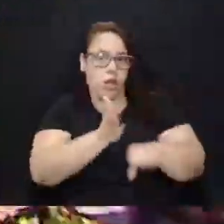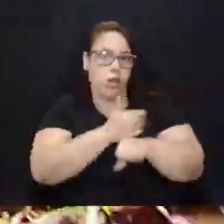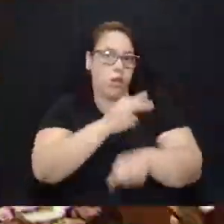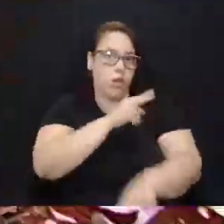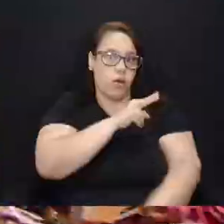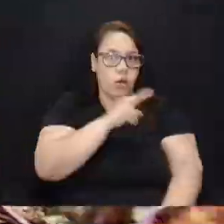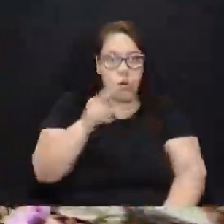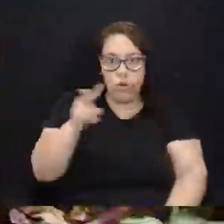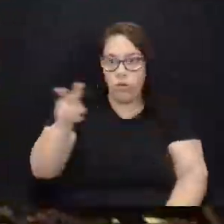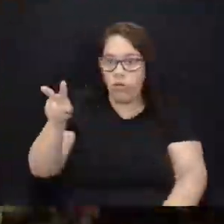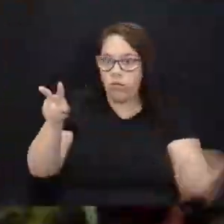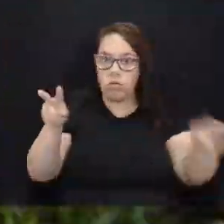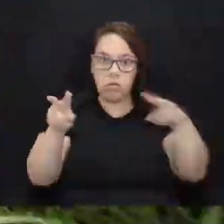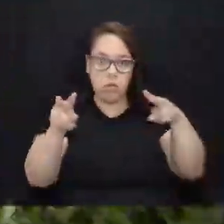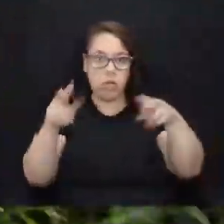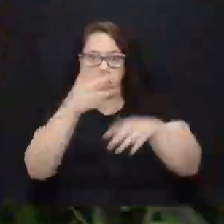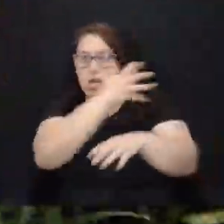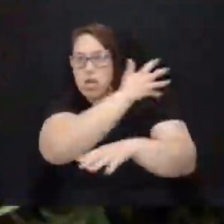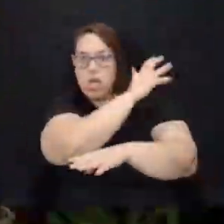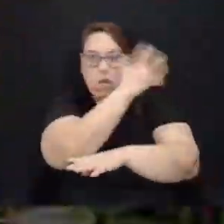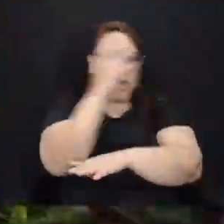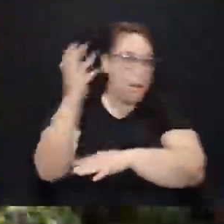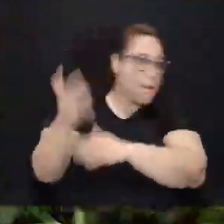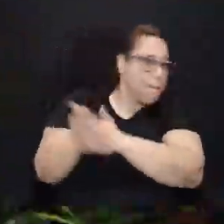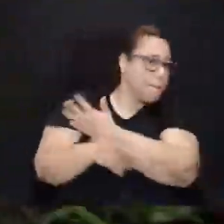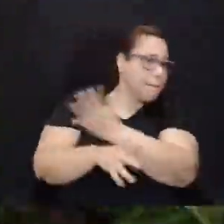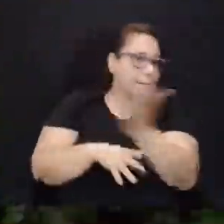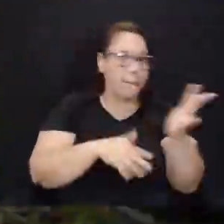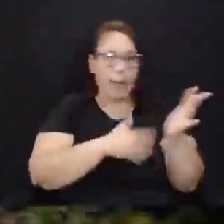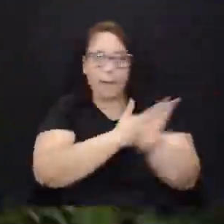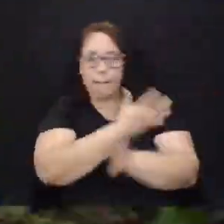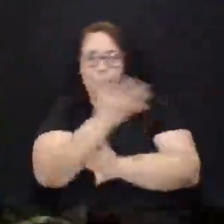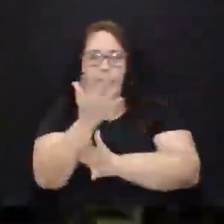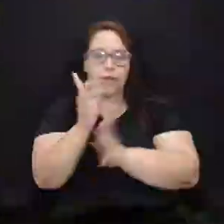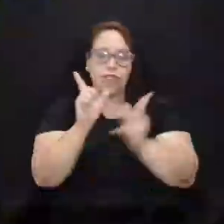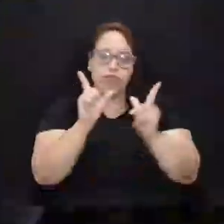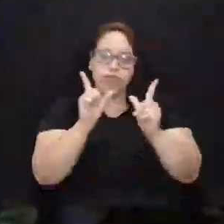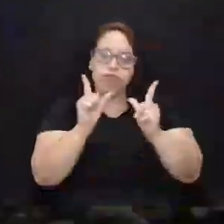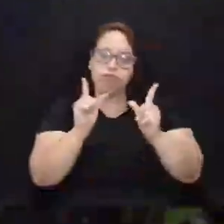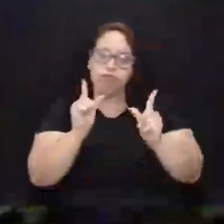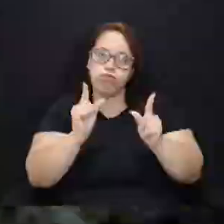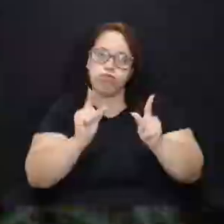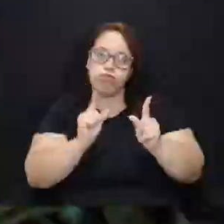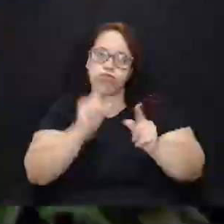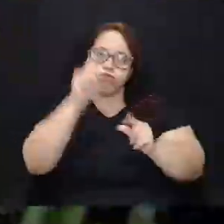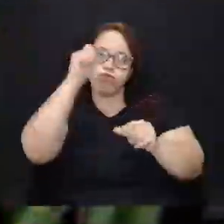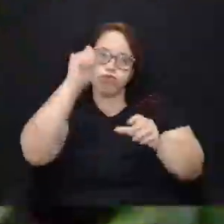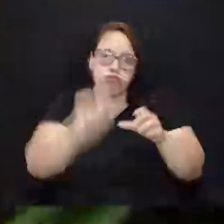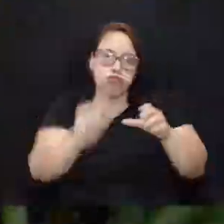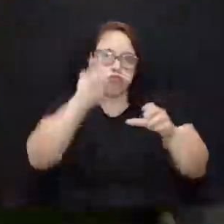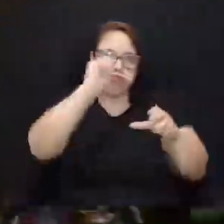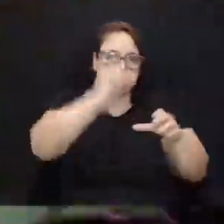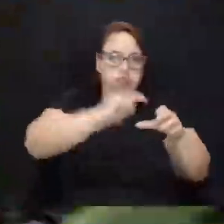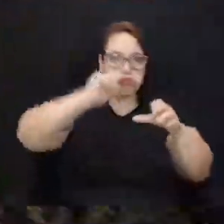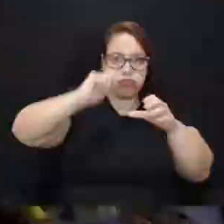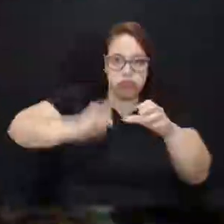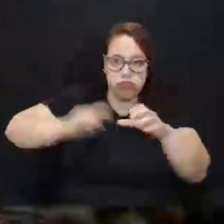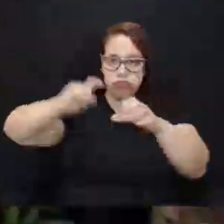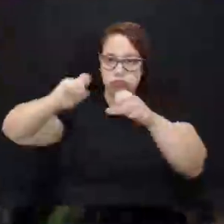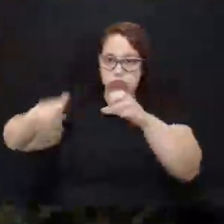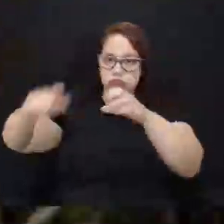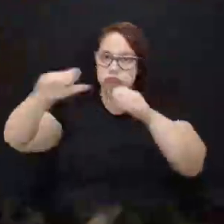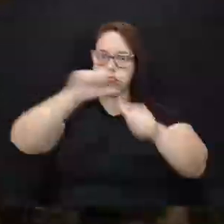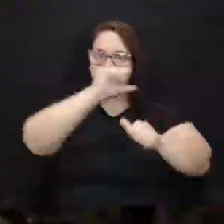tem mato. E eu fui devagarinho, plantando uma aqui, uma ali, transformou em tudo isso. E é um modo